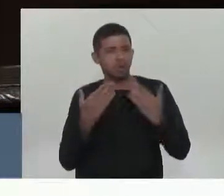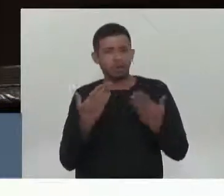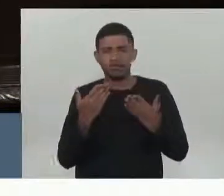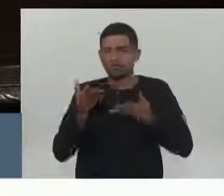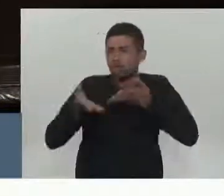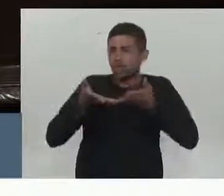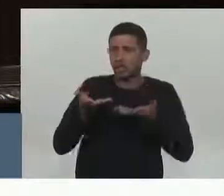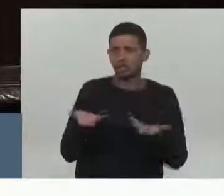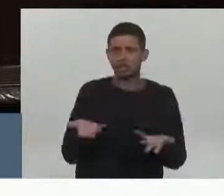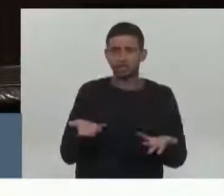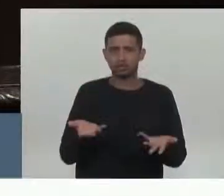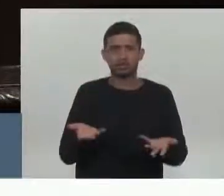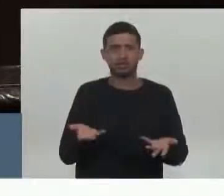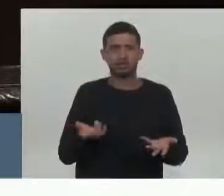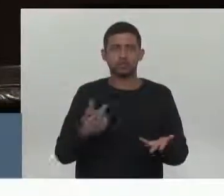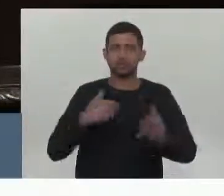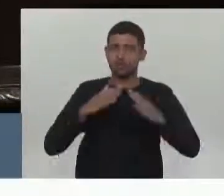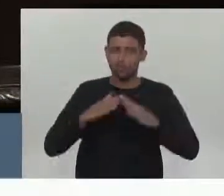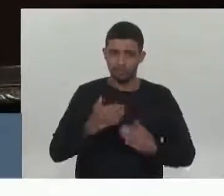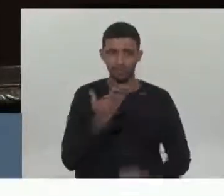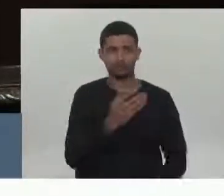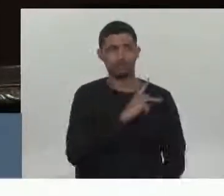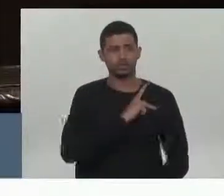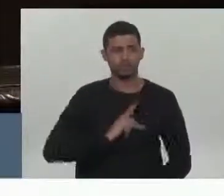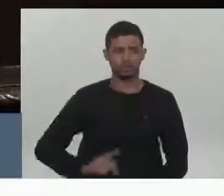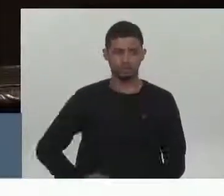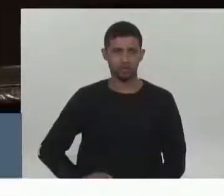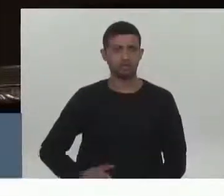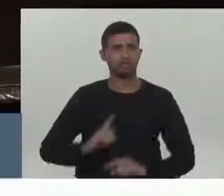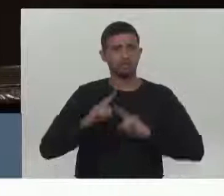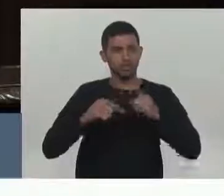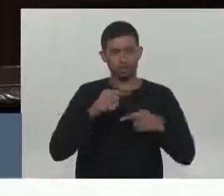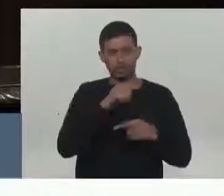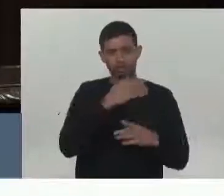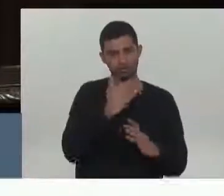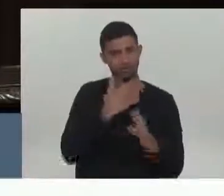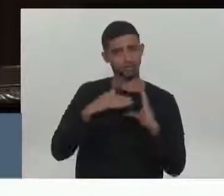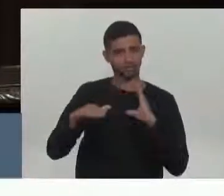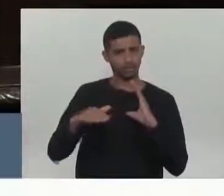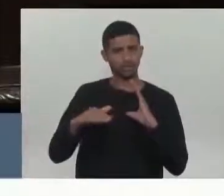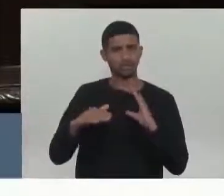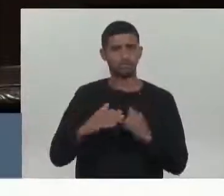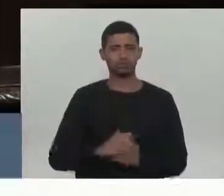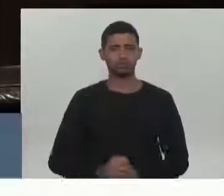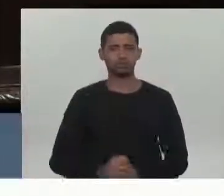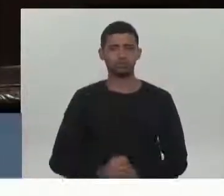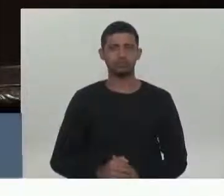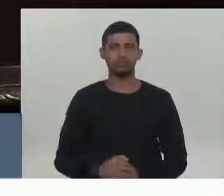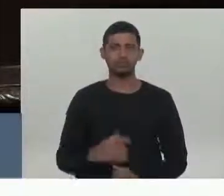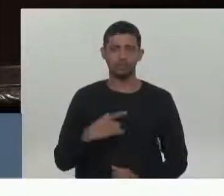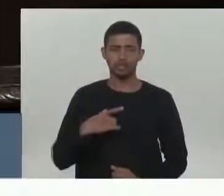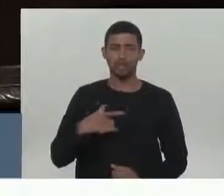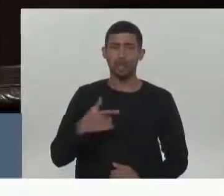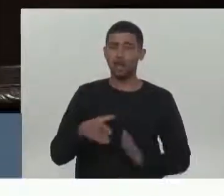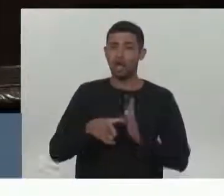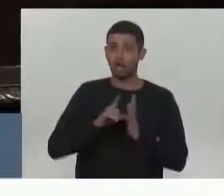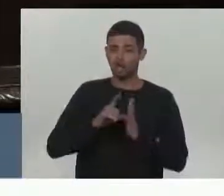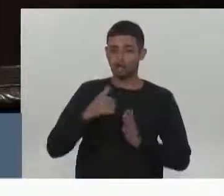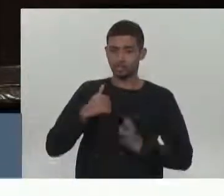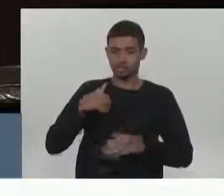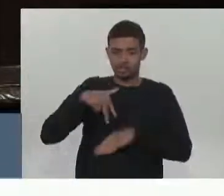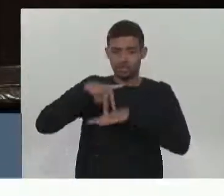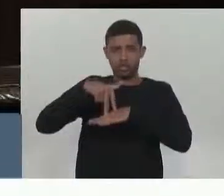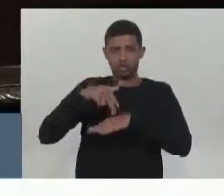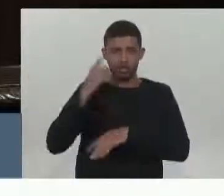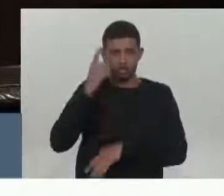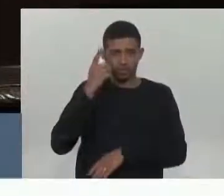Eu peço a Vossa Excelência que, ao fazer o encaminhamento nessa, inclusive os deputados, a deputada que me antecedeu, se